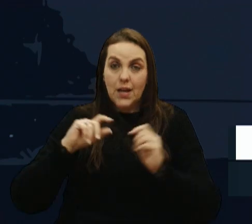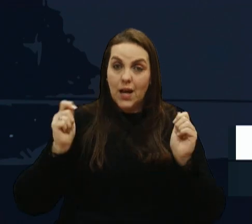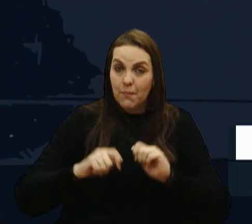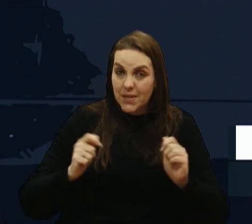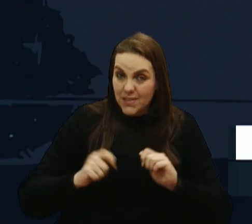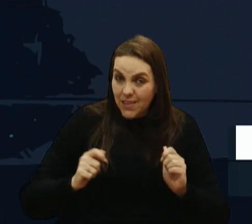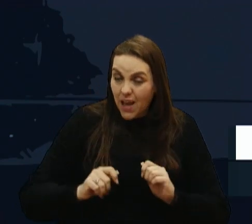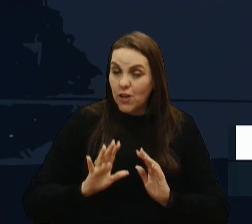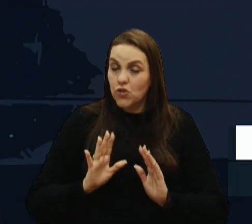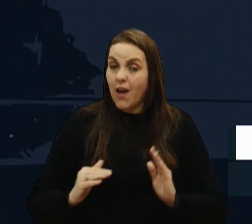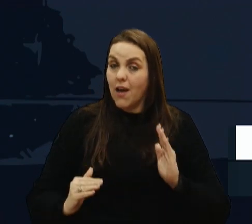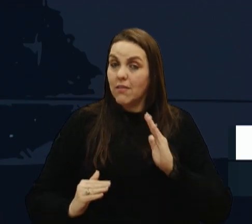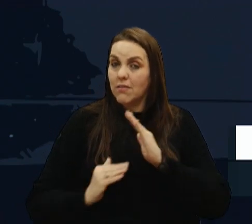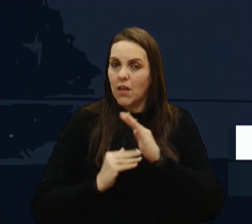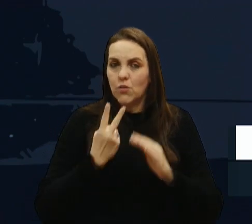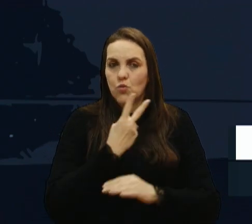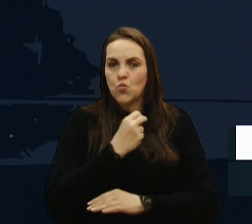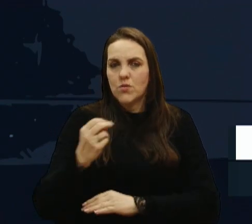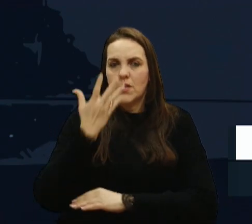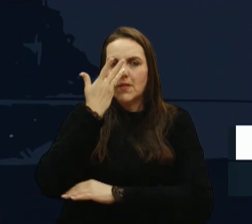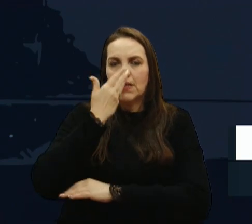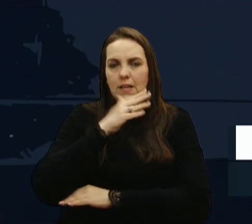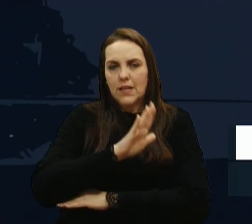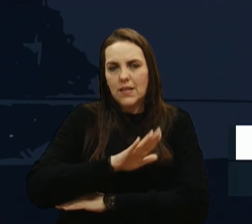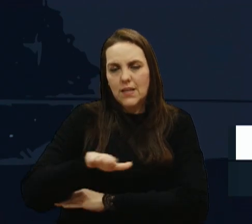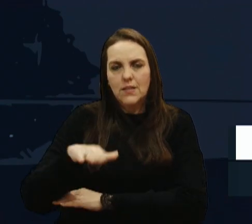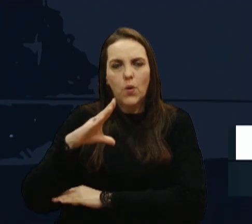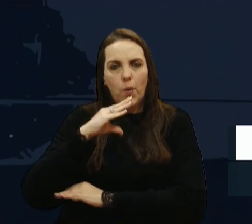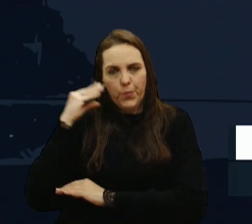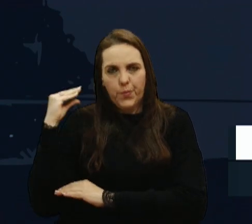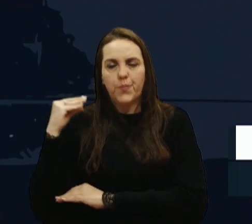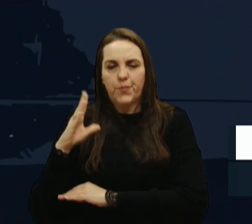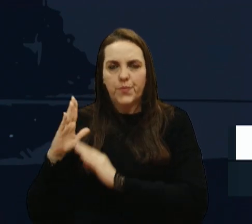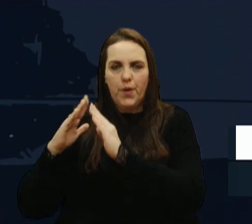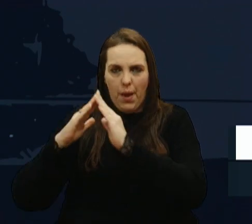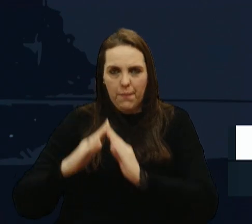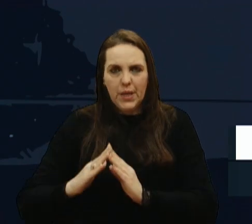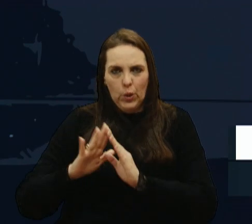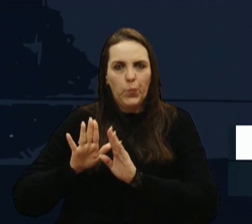200 crianças e adolescentes abrigados. Pessoal,